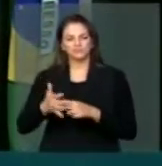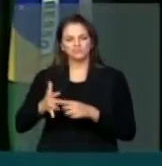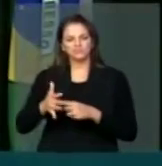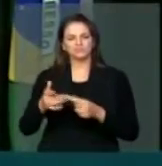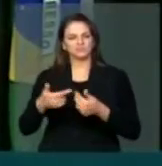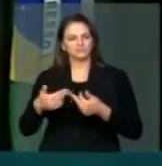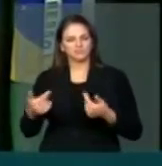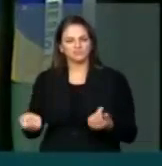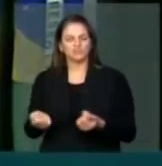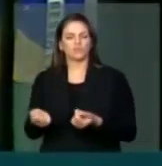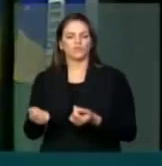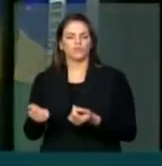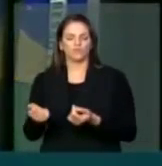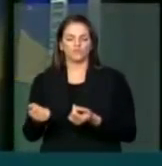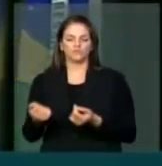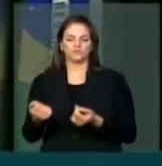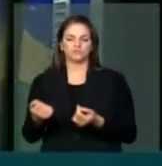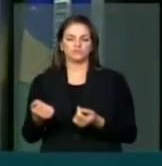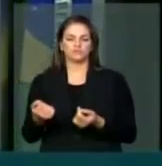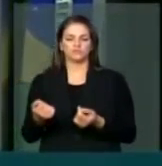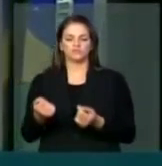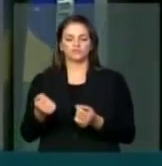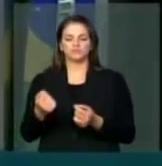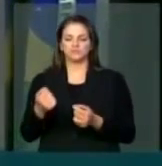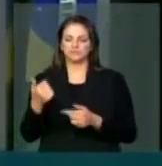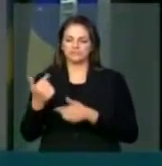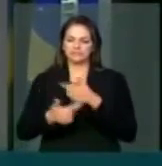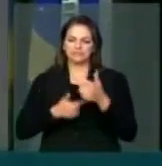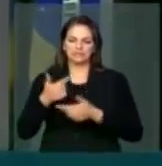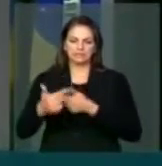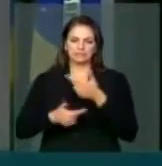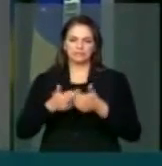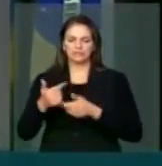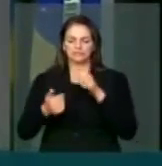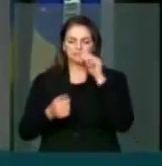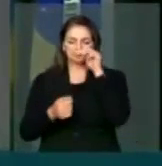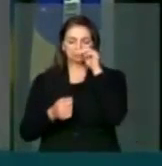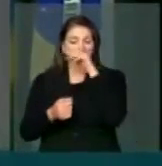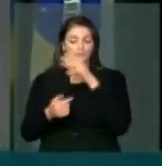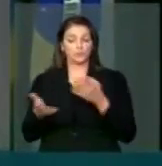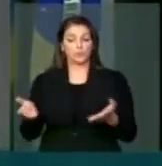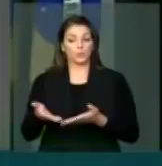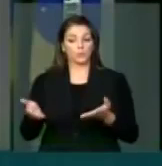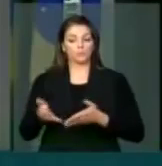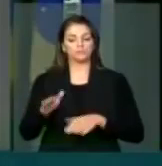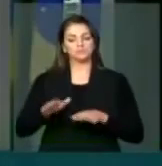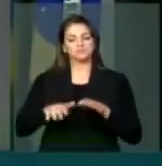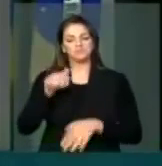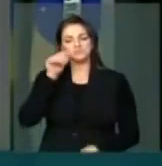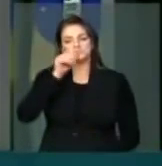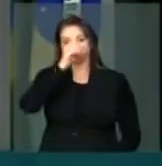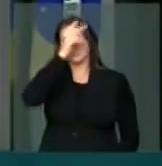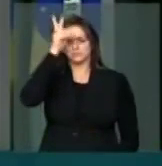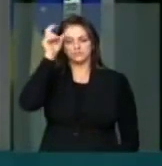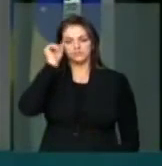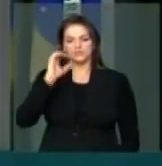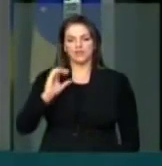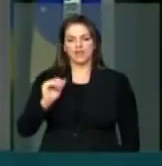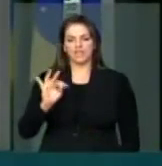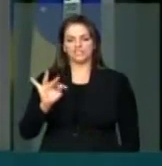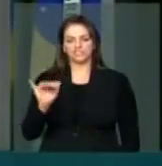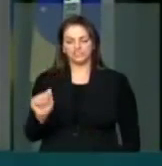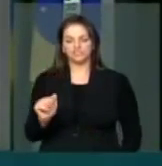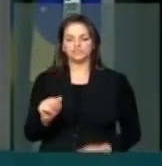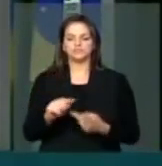Santiago, que já está trabalhando, Mata e São Vicente, fizeram um grande mutirão. Hoje deve estar chegando a prefeita Cátia, lá de Jaguari, também o